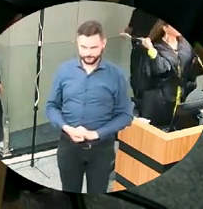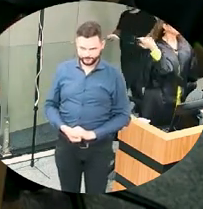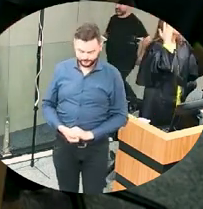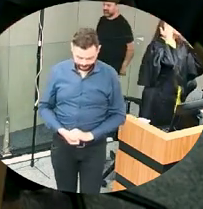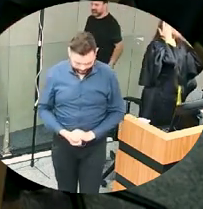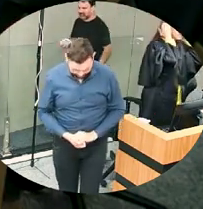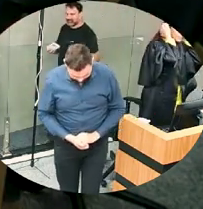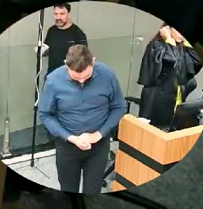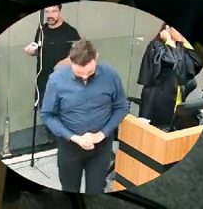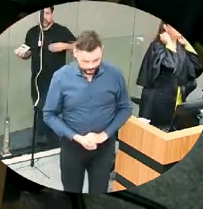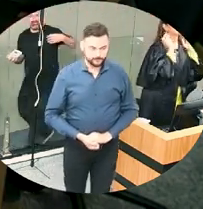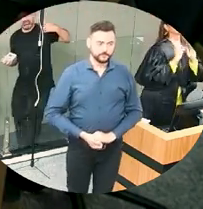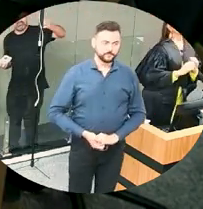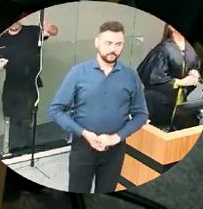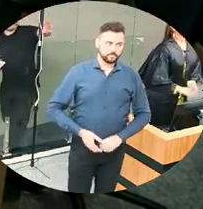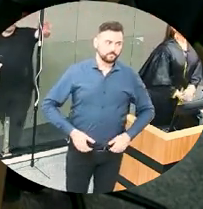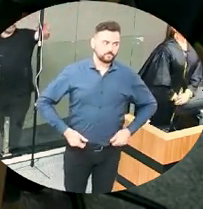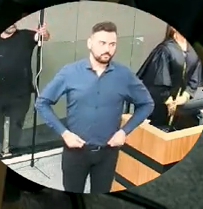Catarina